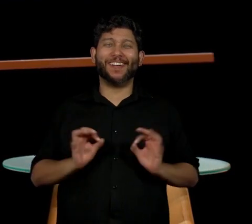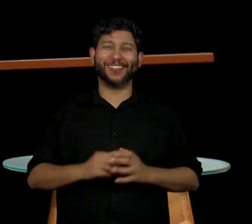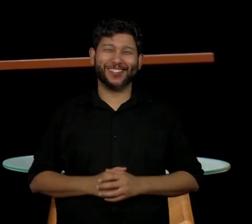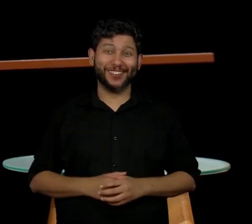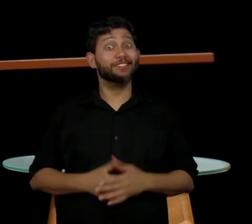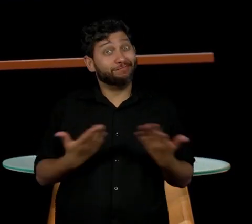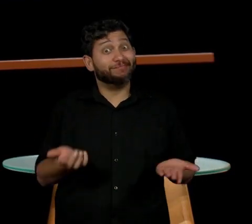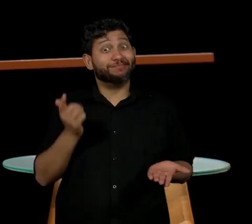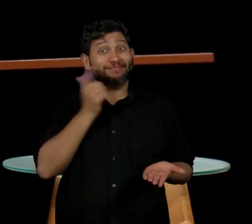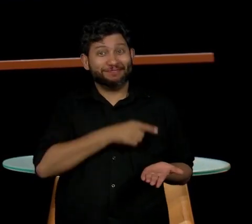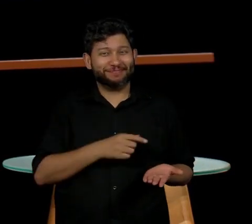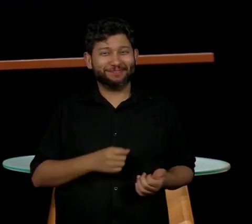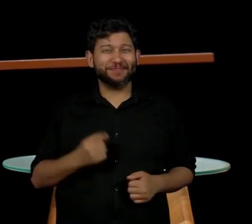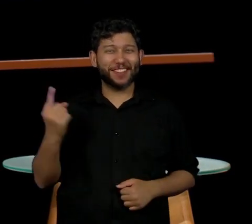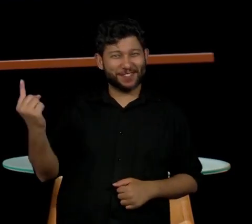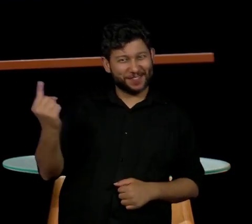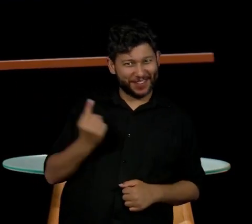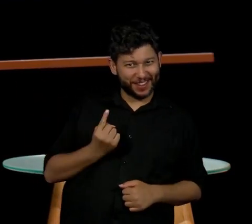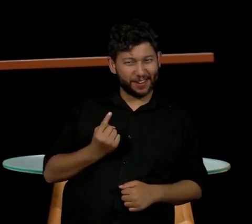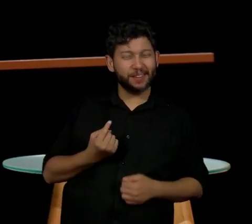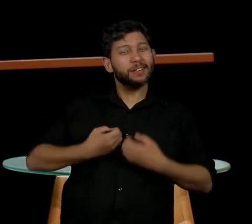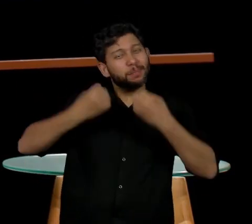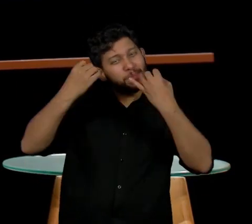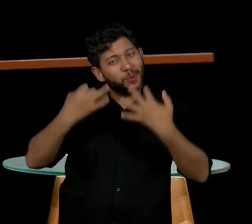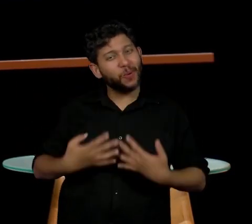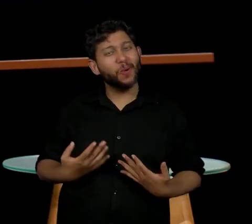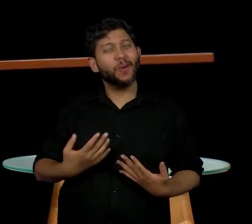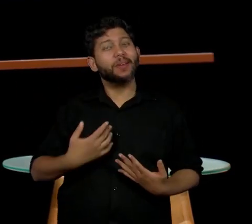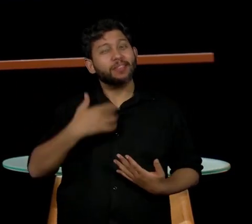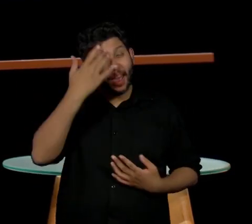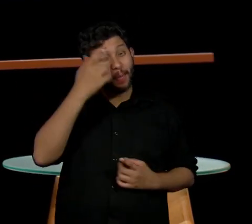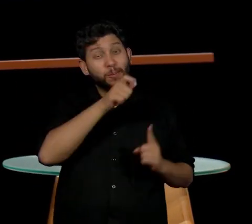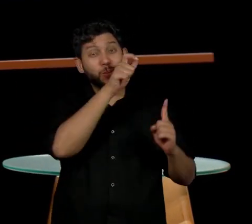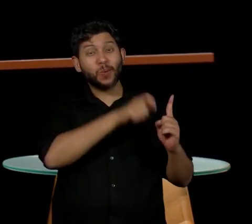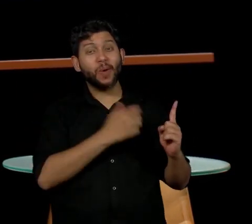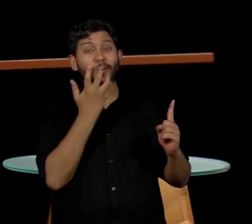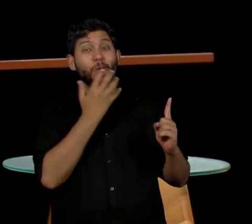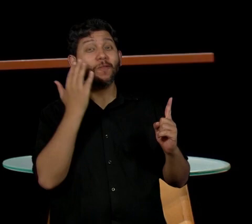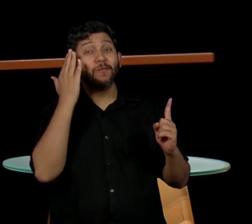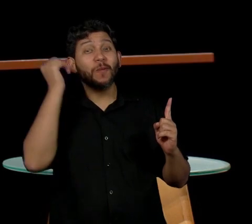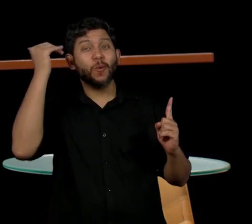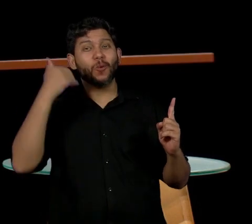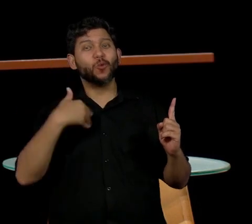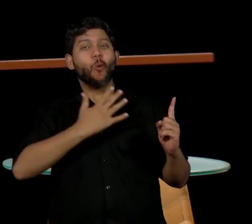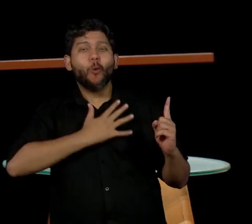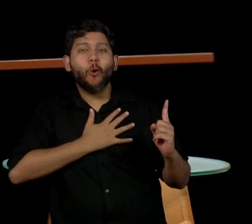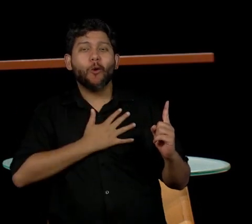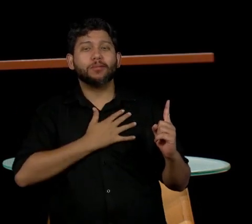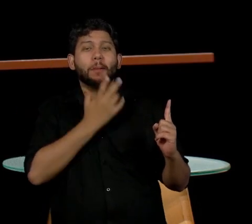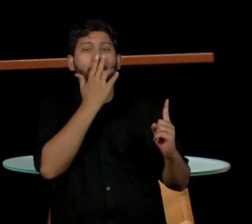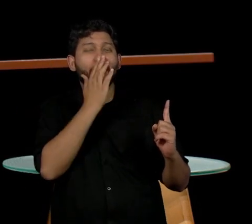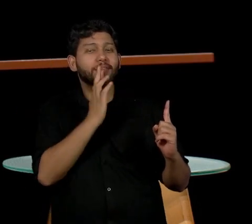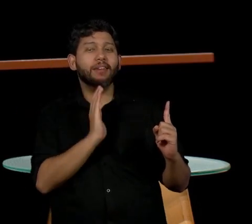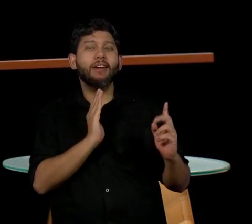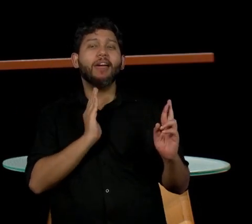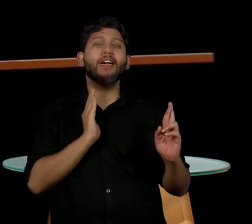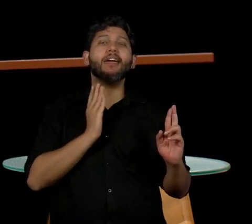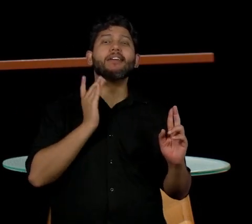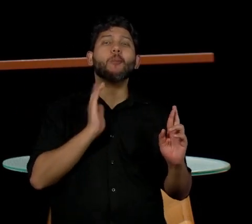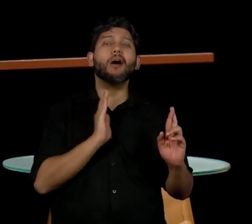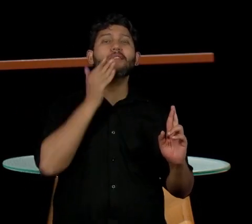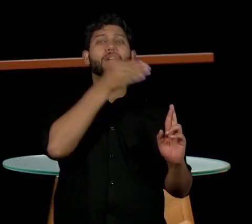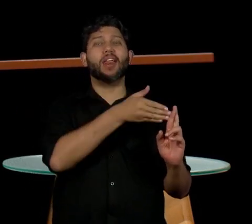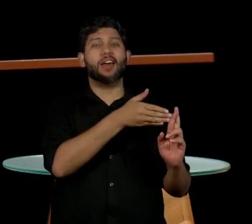Persona, ele nos falou de um ídolo dele desde a juventude e que até hoje ele ainda tem como referência para o seu trabalho